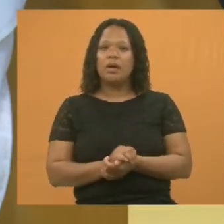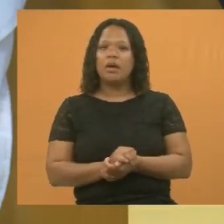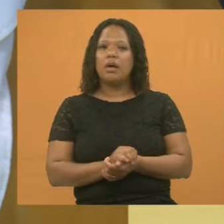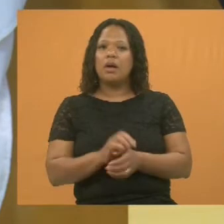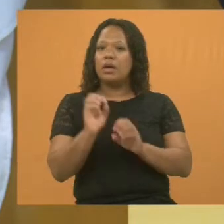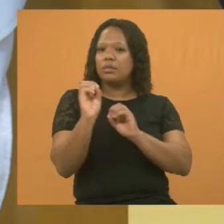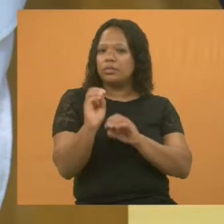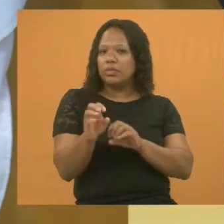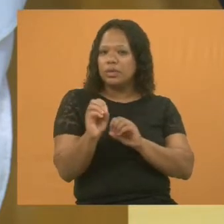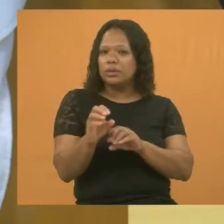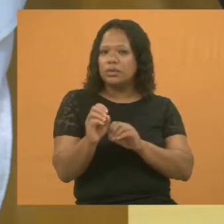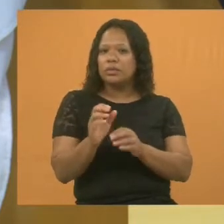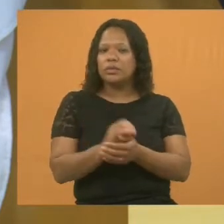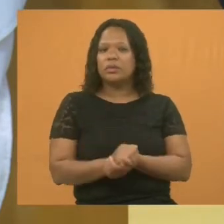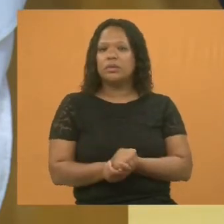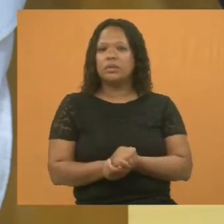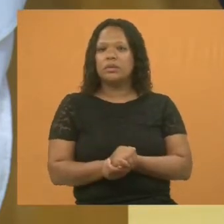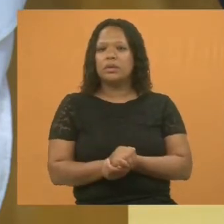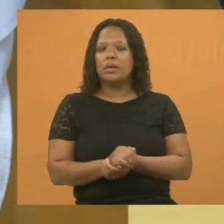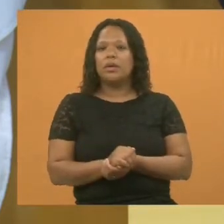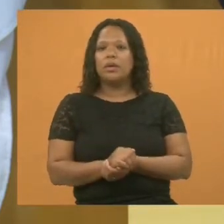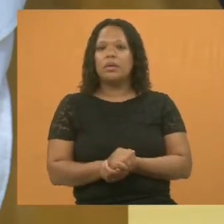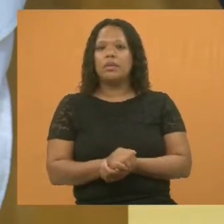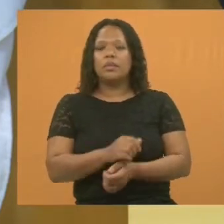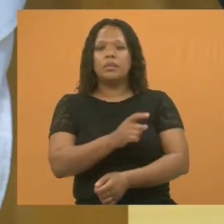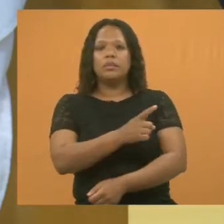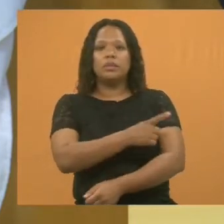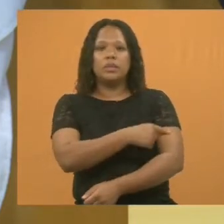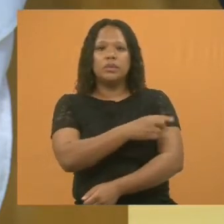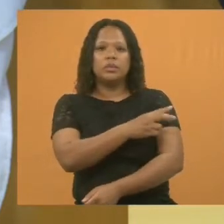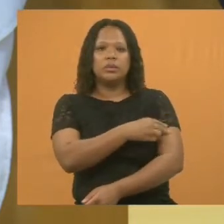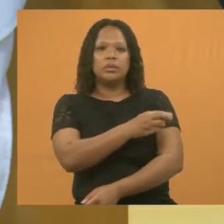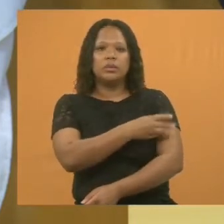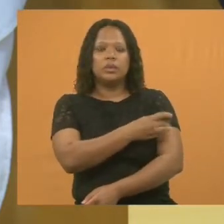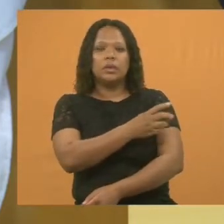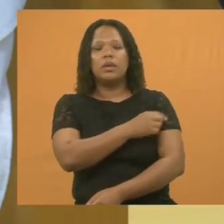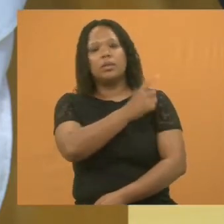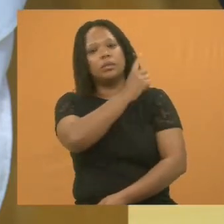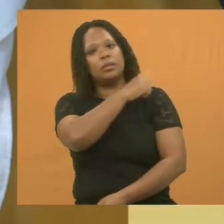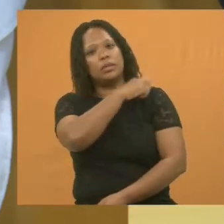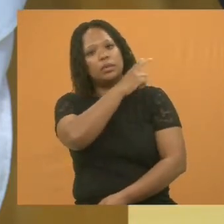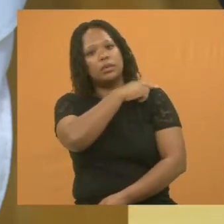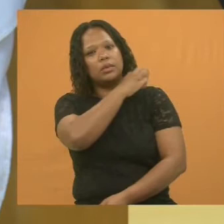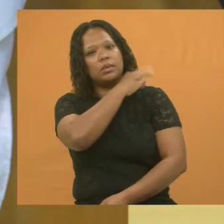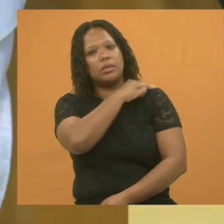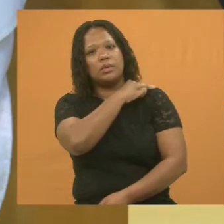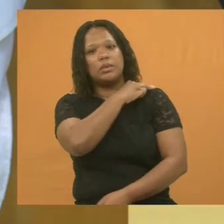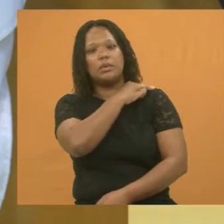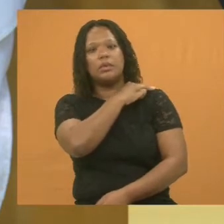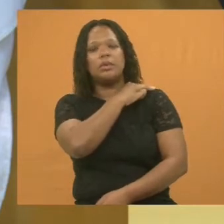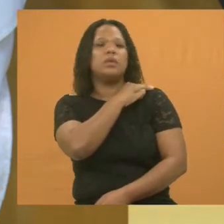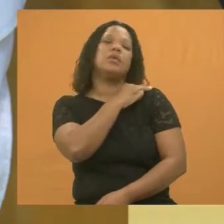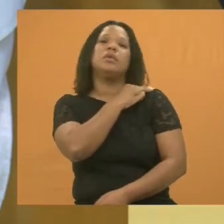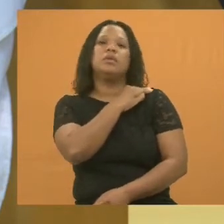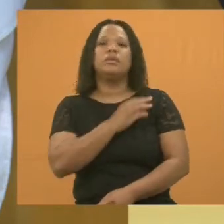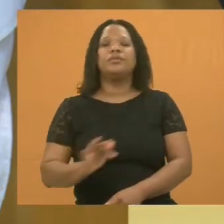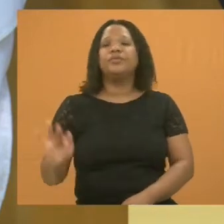Educação do primeiro grau, educação do segundo grau, educação superior,